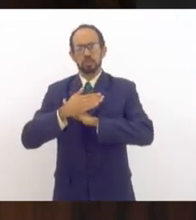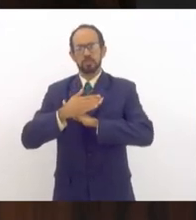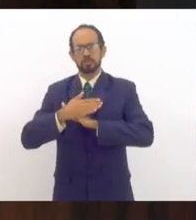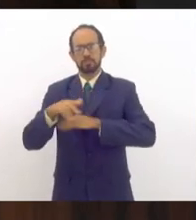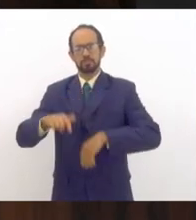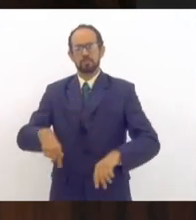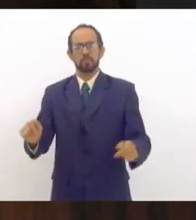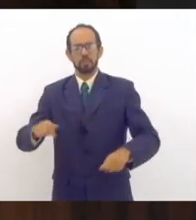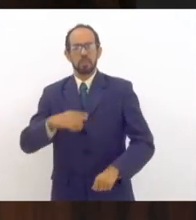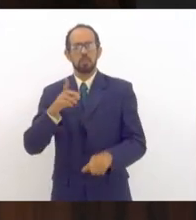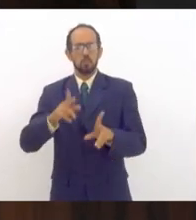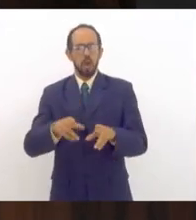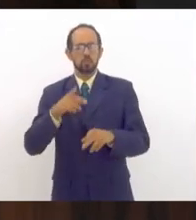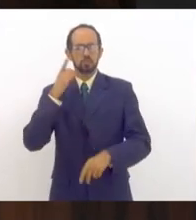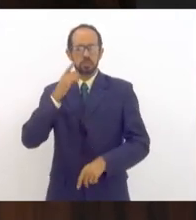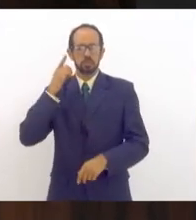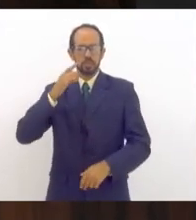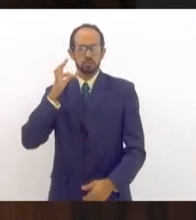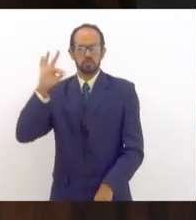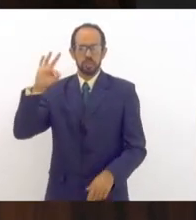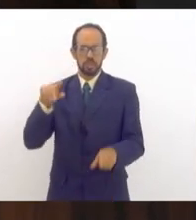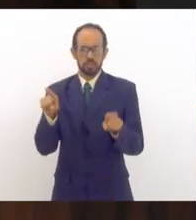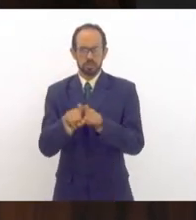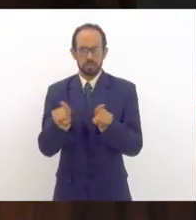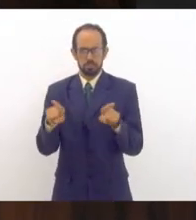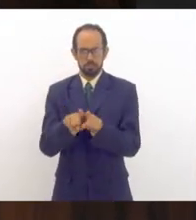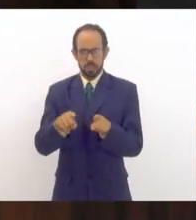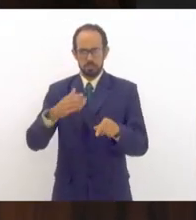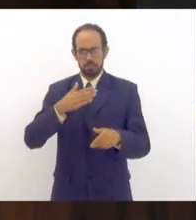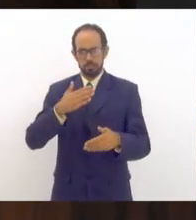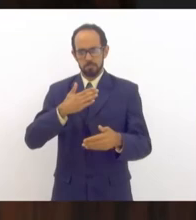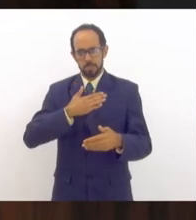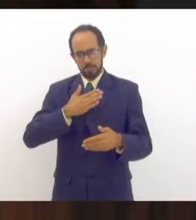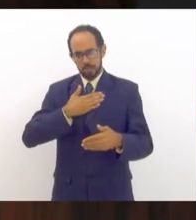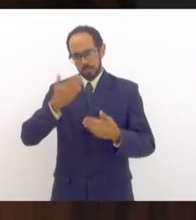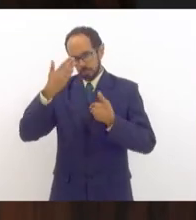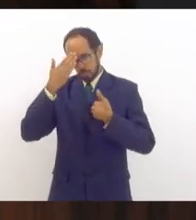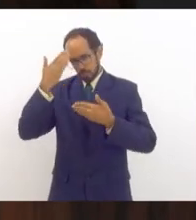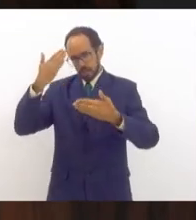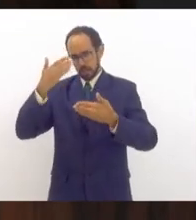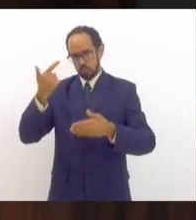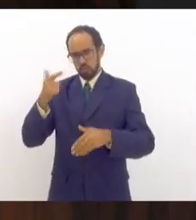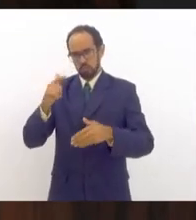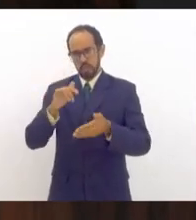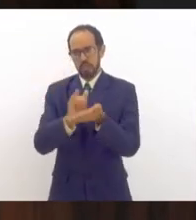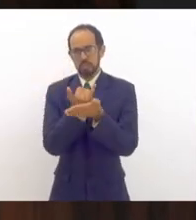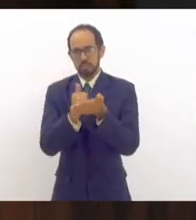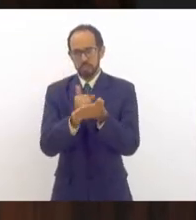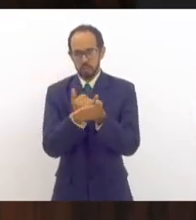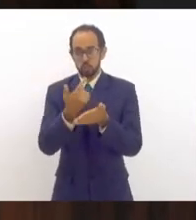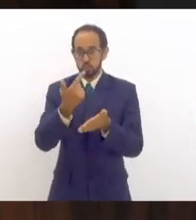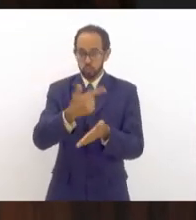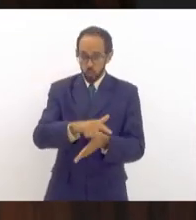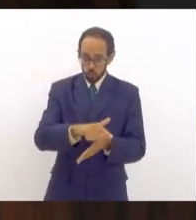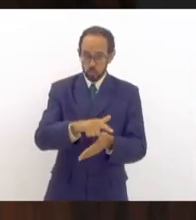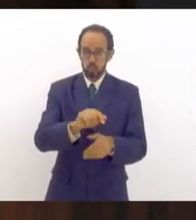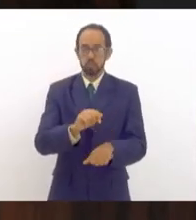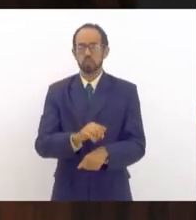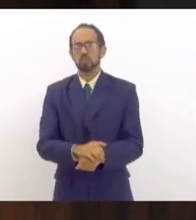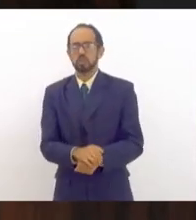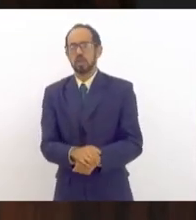deputados federais também tá bom meu muito obrigado vocês e não havendo mais oradores escrito teu